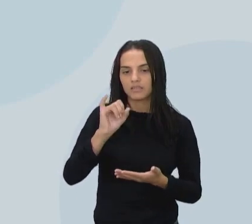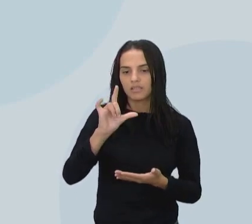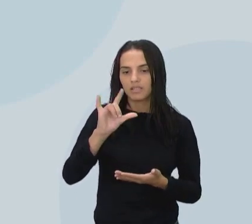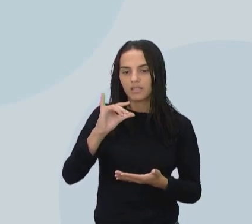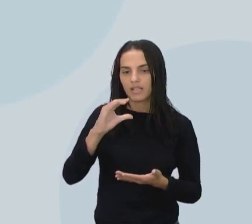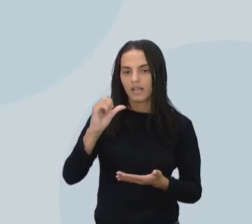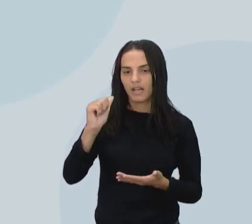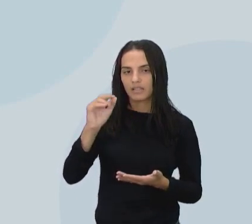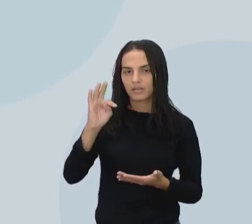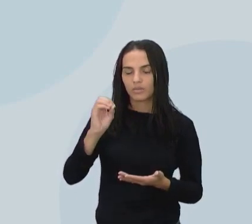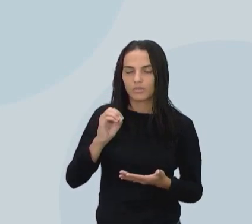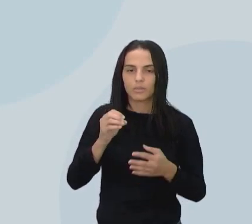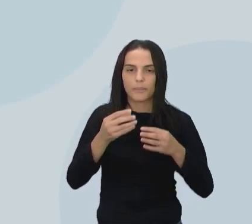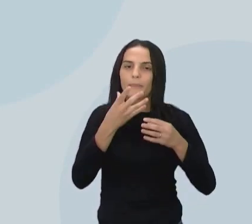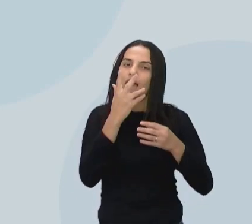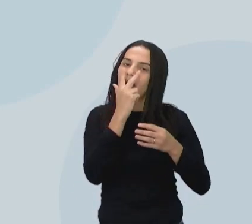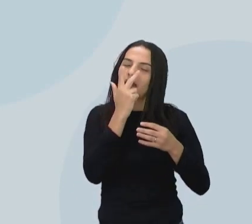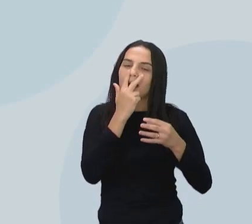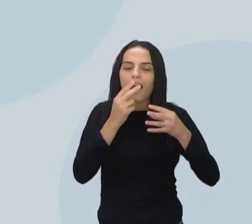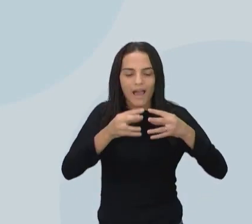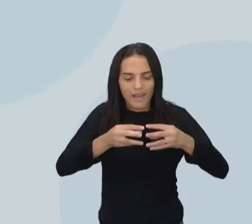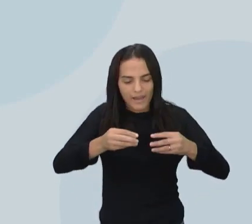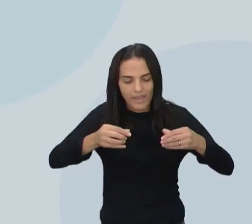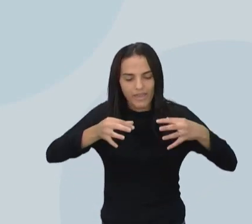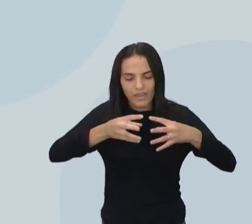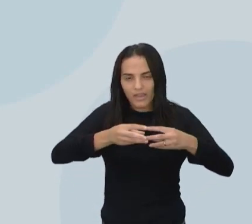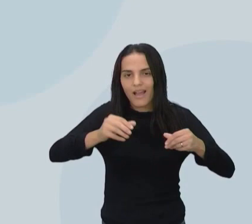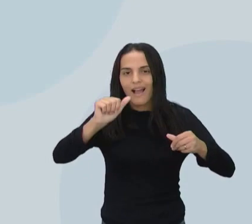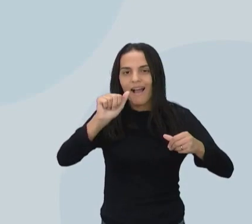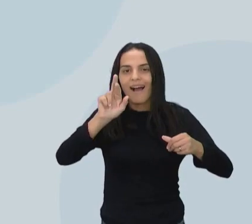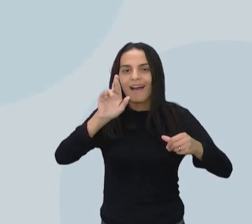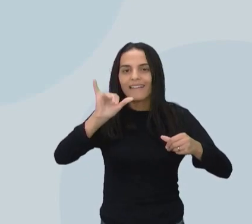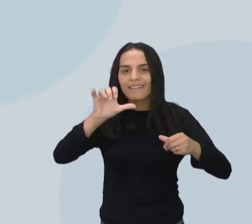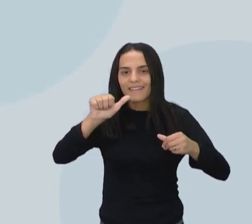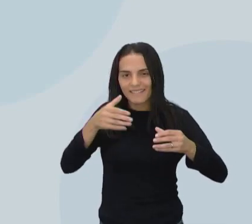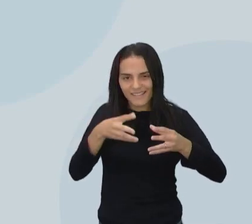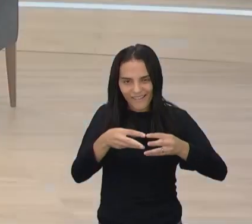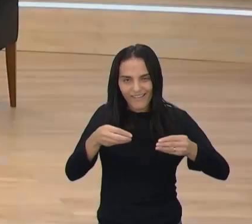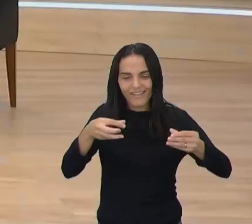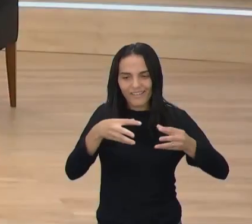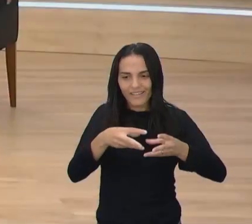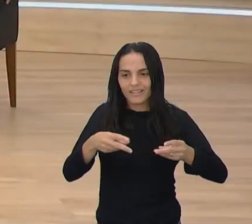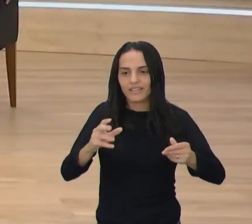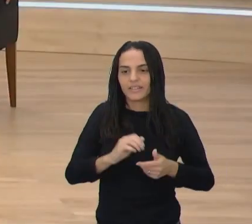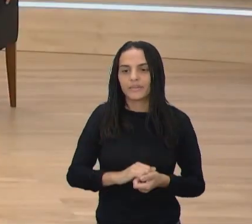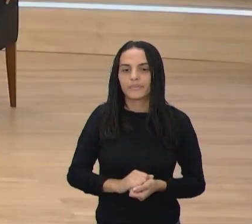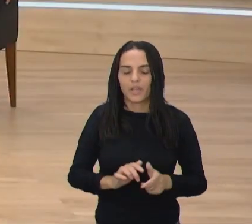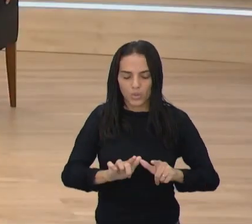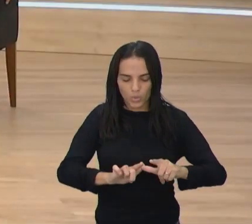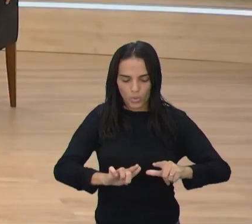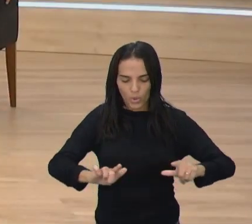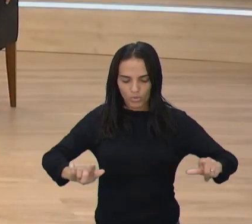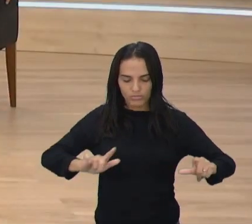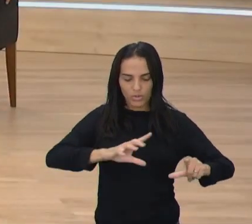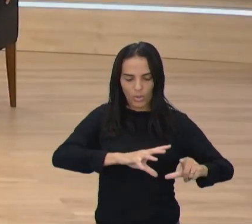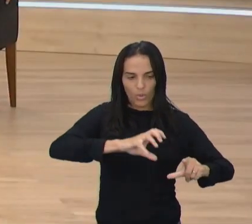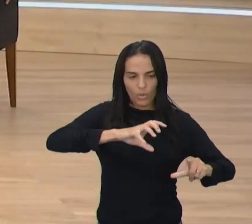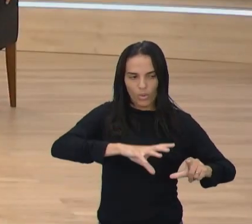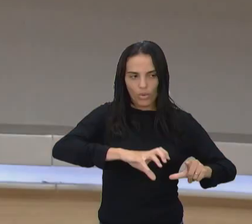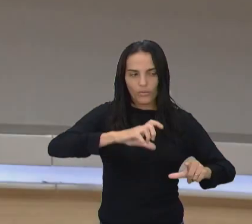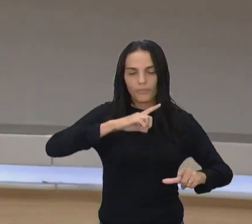de areia. São materiais presentes na areia. Então, ele vem do solo. Então, como ele